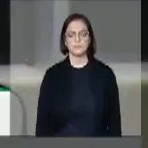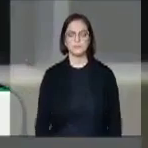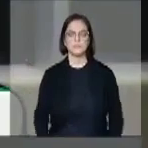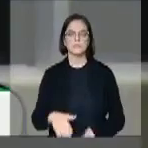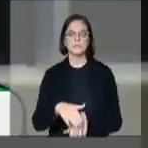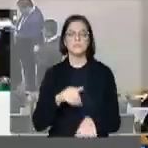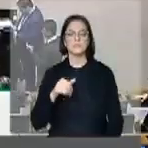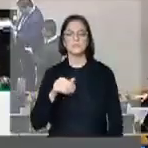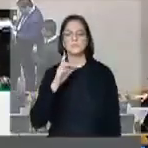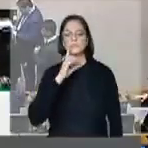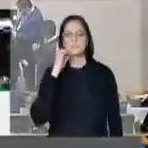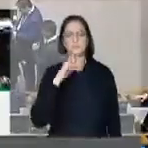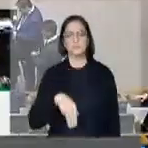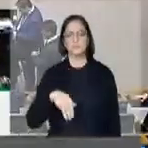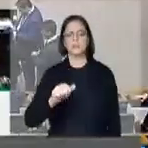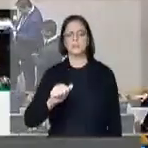Deputado Marcel, 5 minutos a favor da matéria.